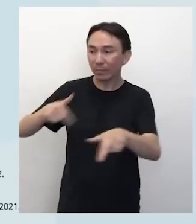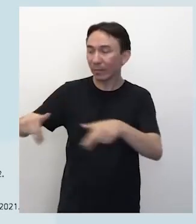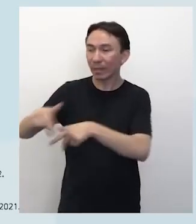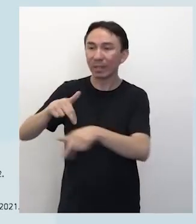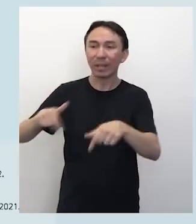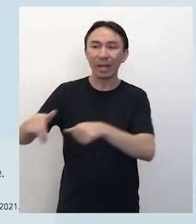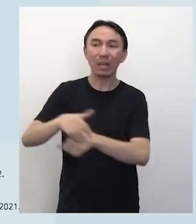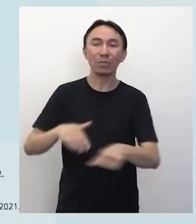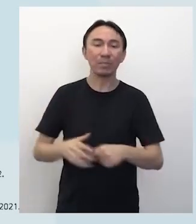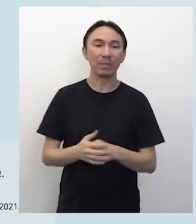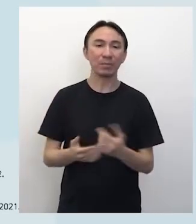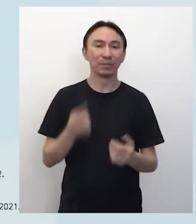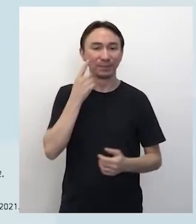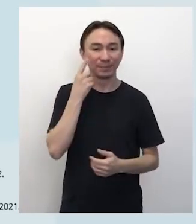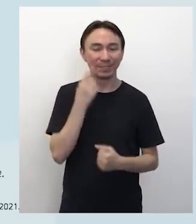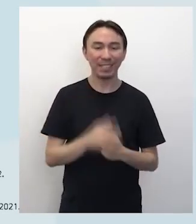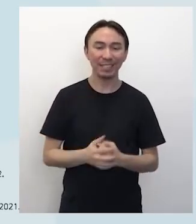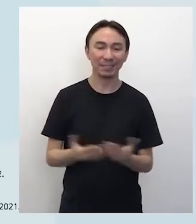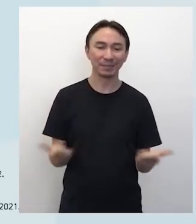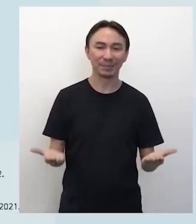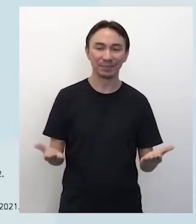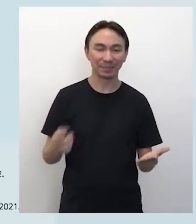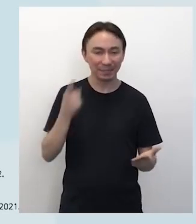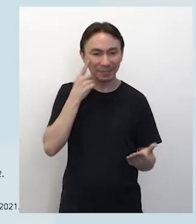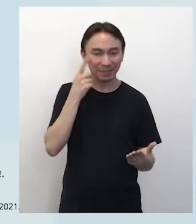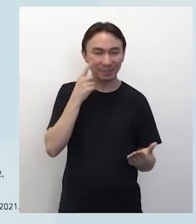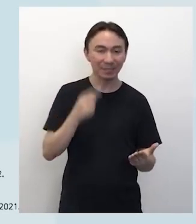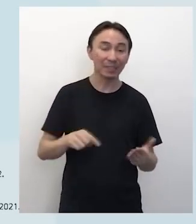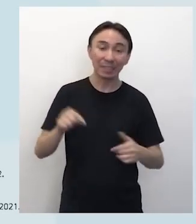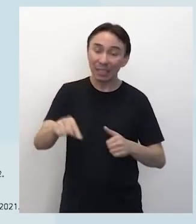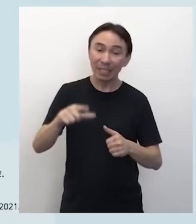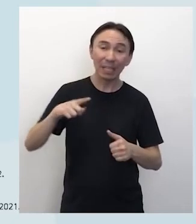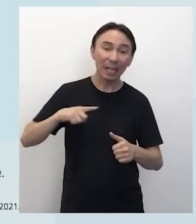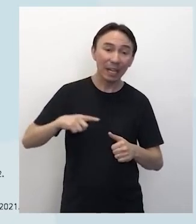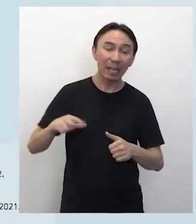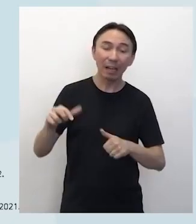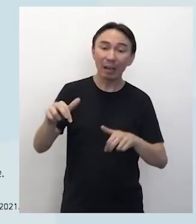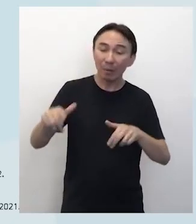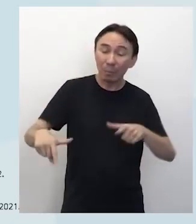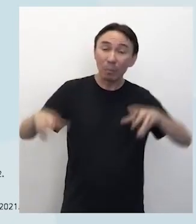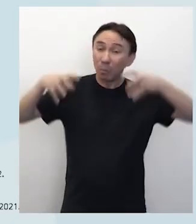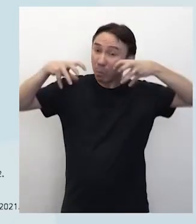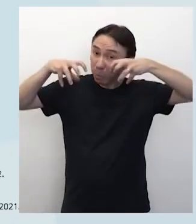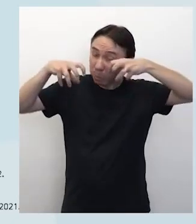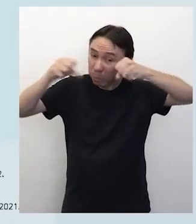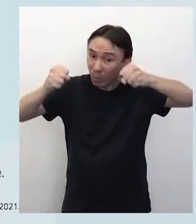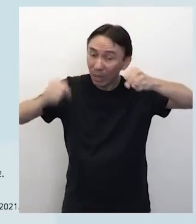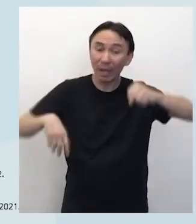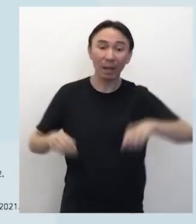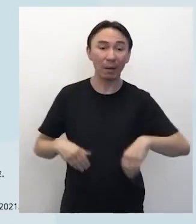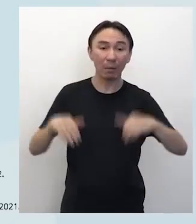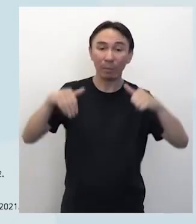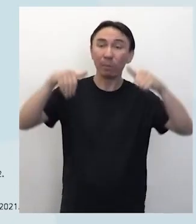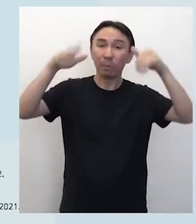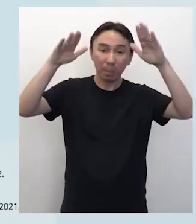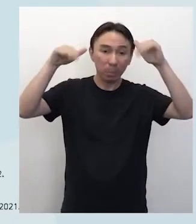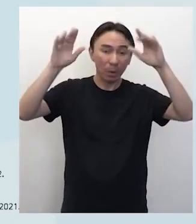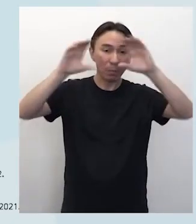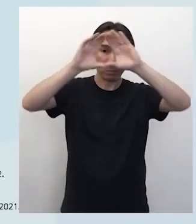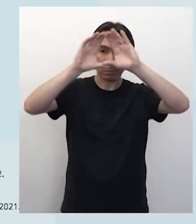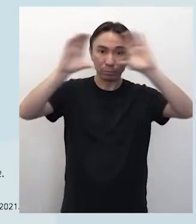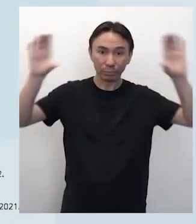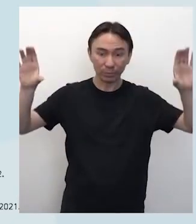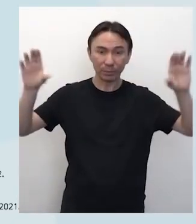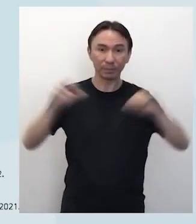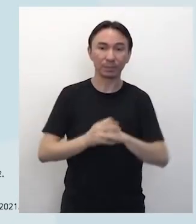no mundo, aí o mapa, né, mostrando as partes mais escuras são as partes mais altas da densidade